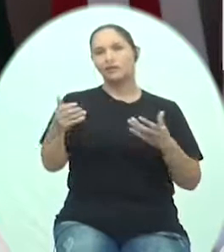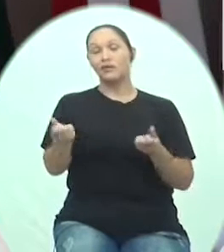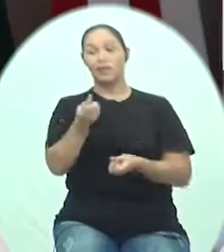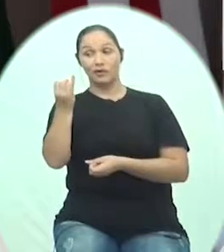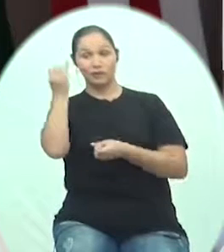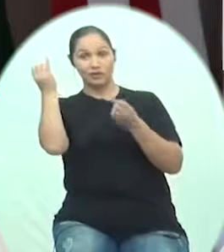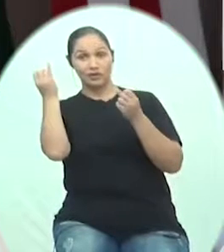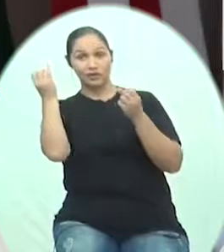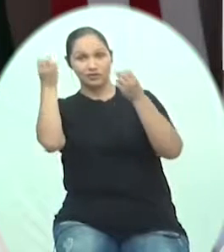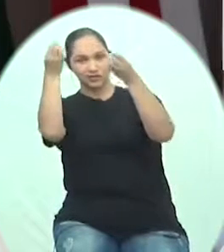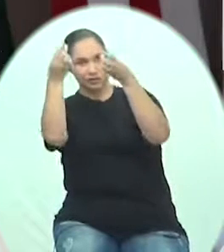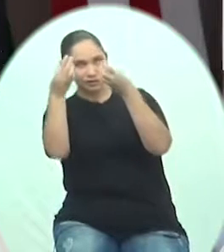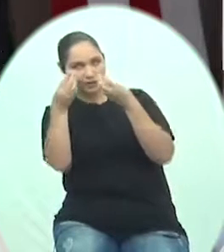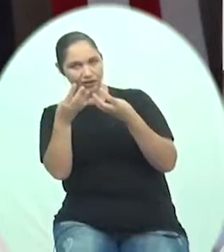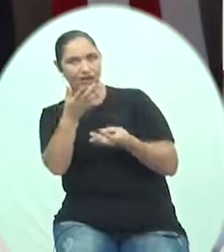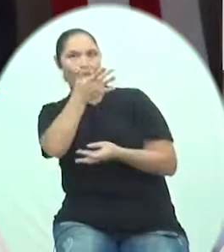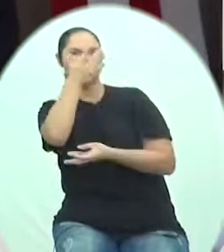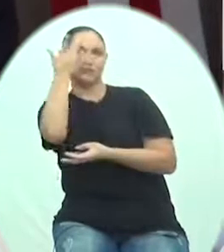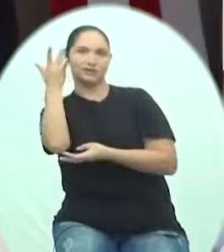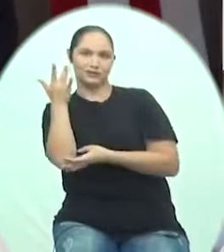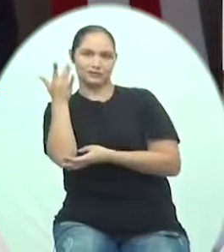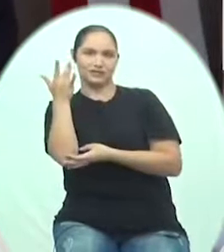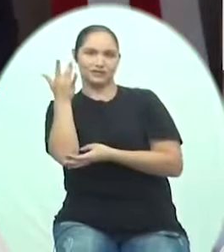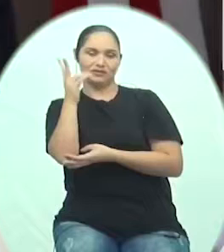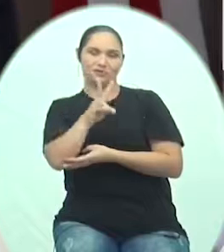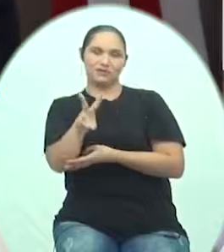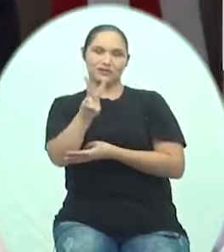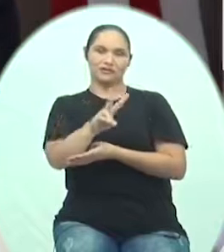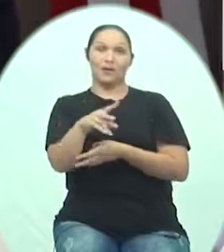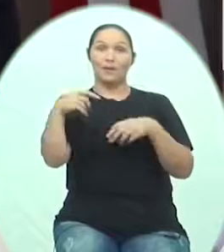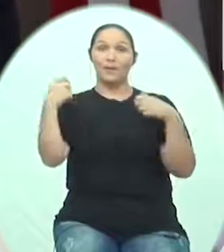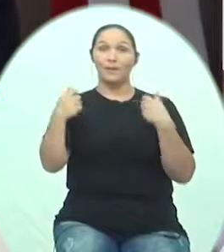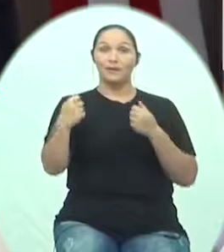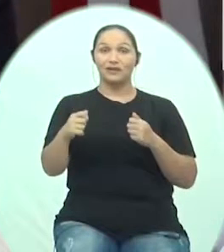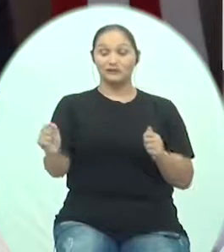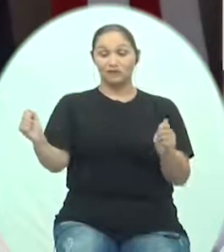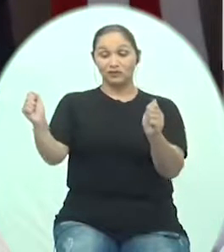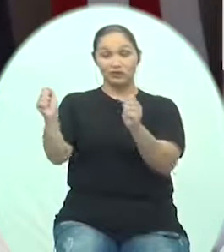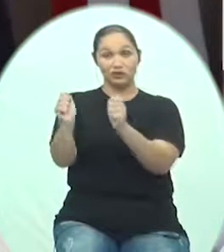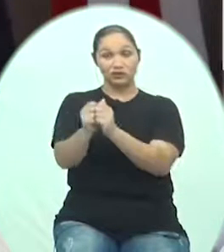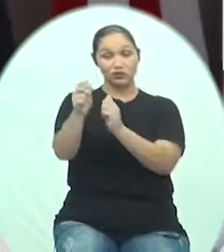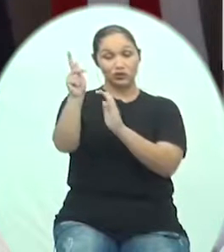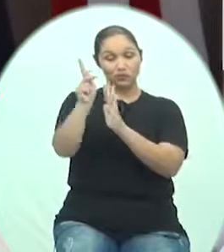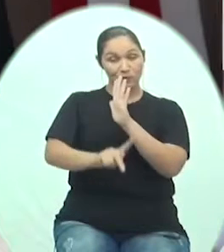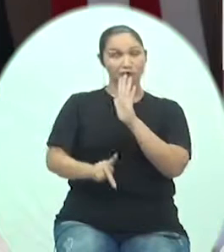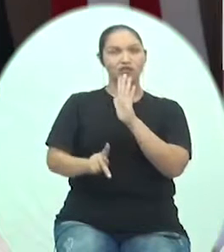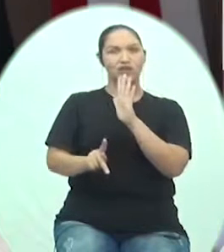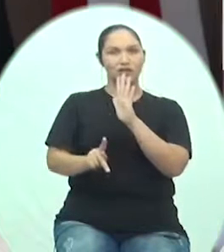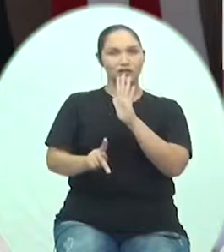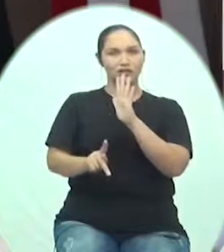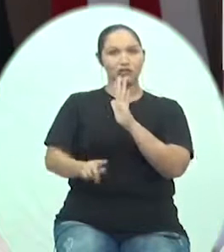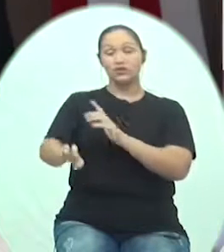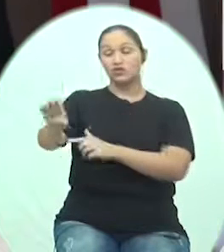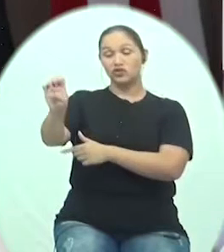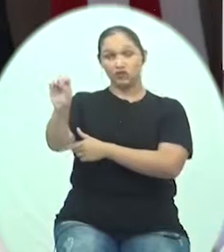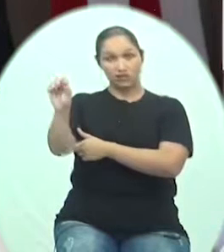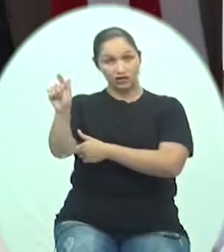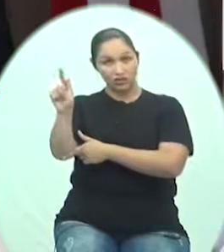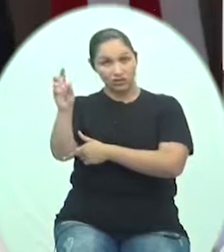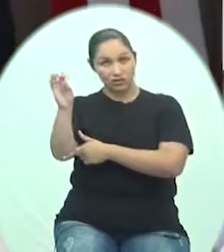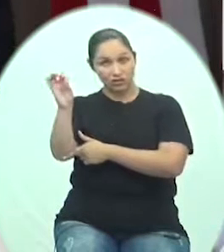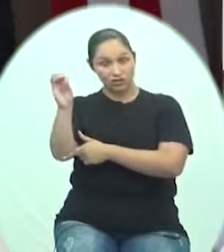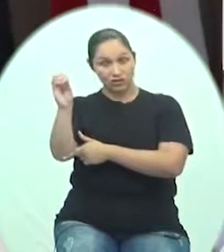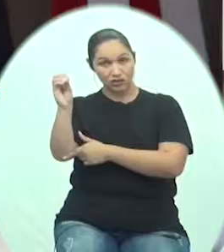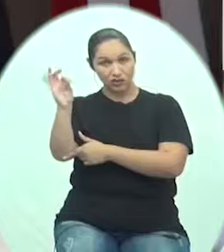a população nesse sentido vereadores de que se ligu na rede que ligue seu o esgoto da sua casa o esgoto do seu